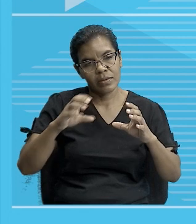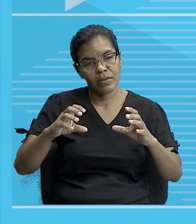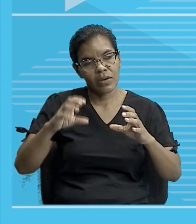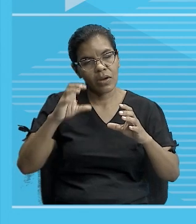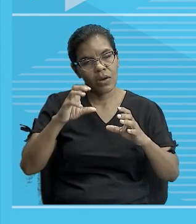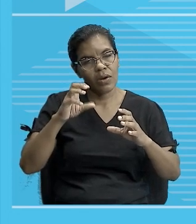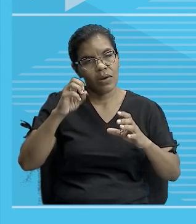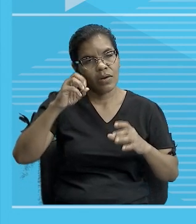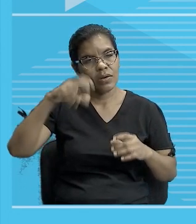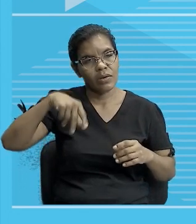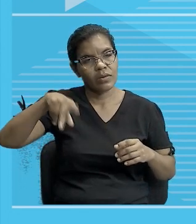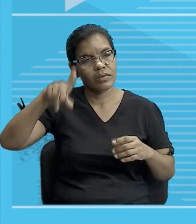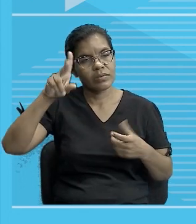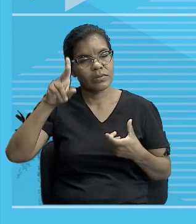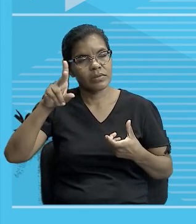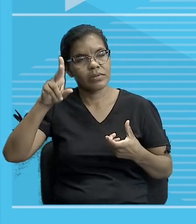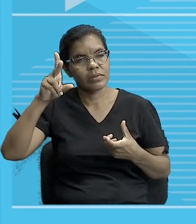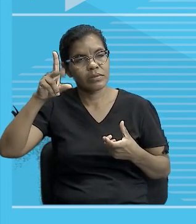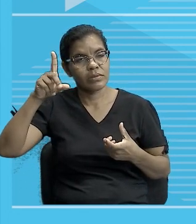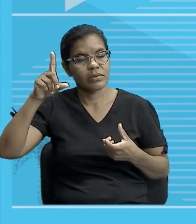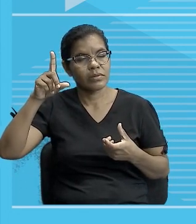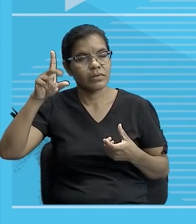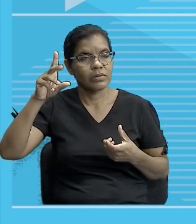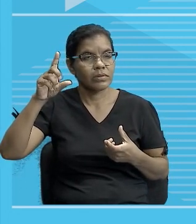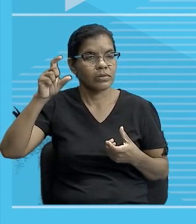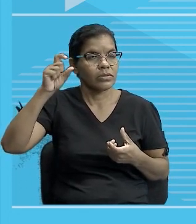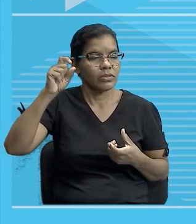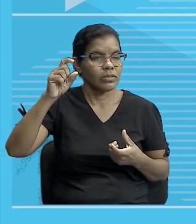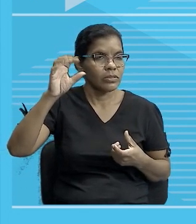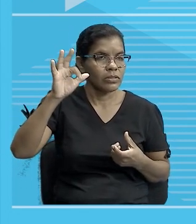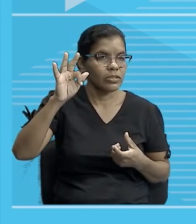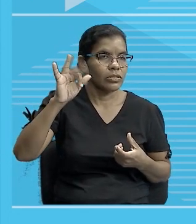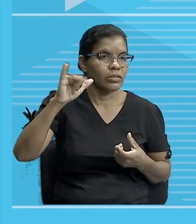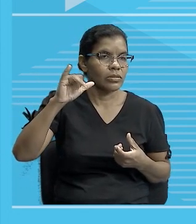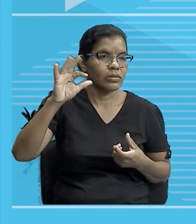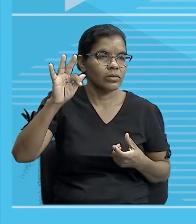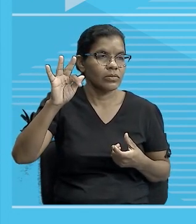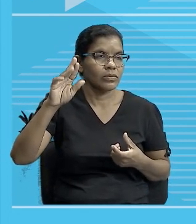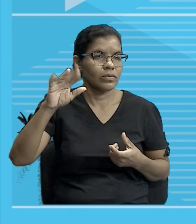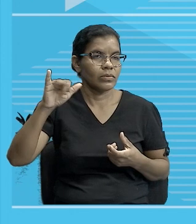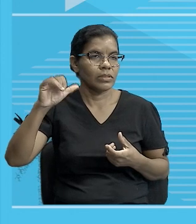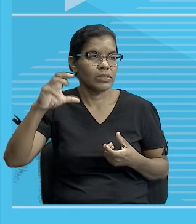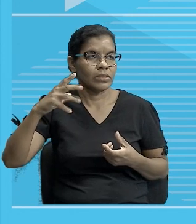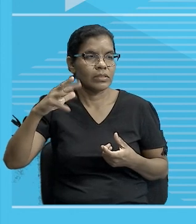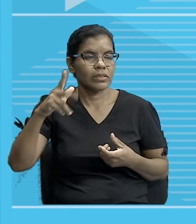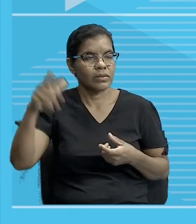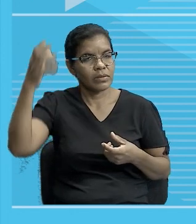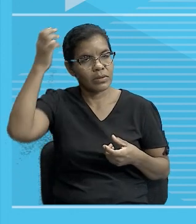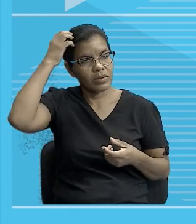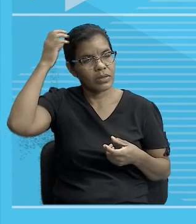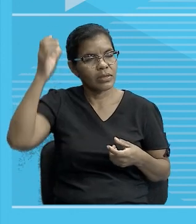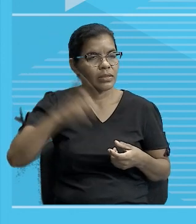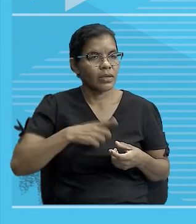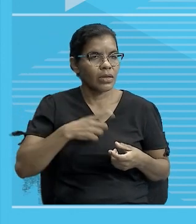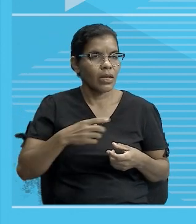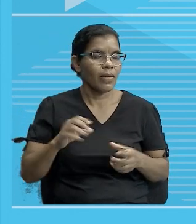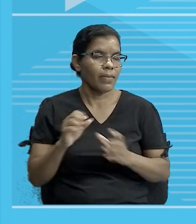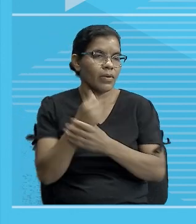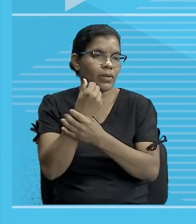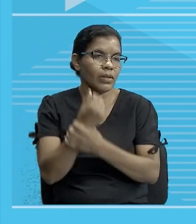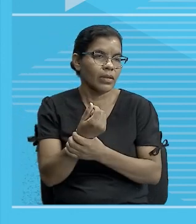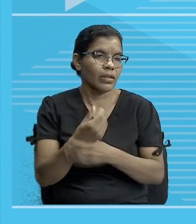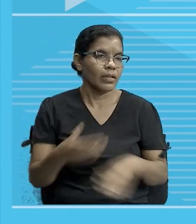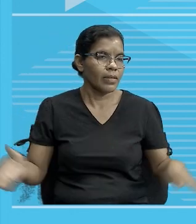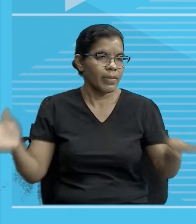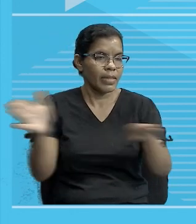o rei vai ter os poderes limitados. Não é ilimitados, é